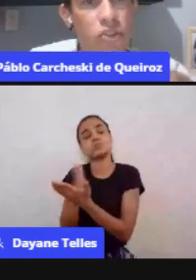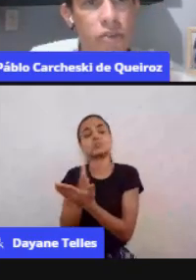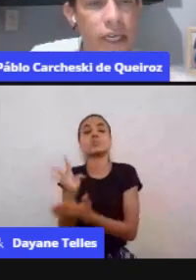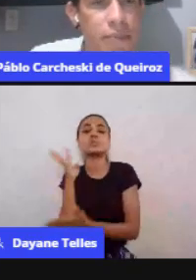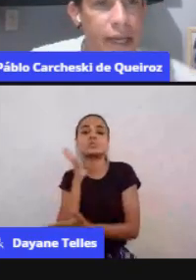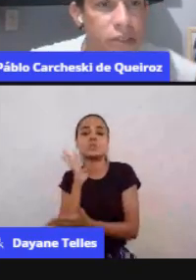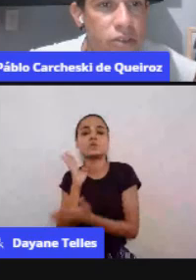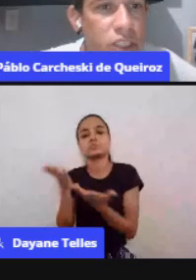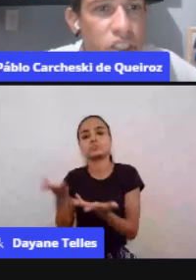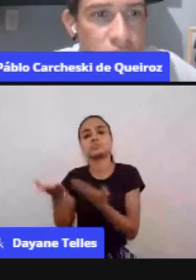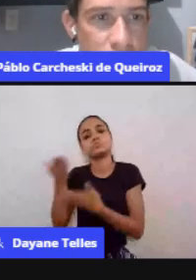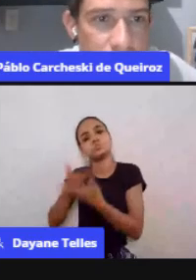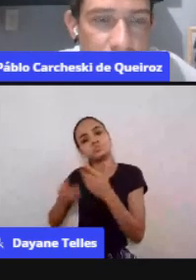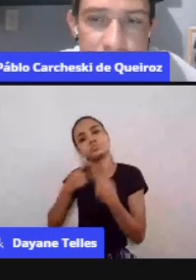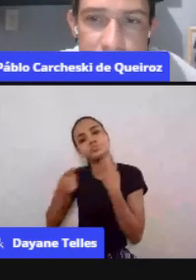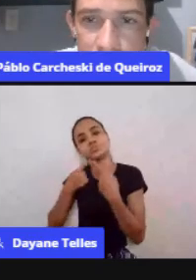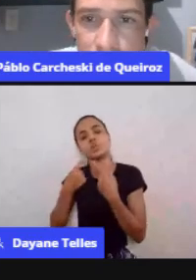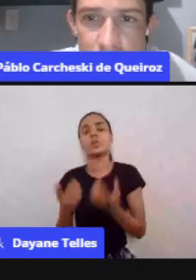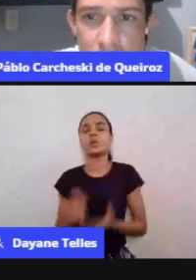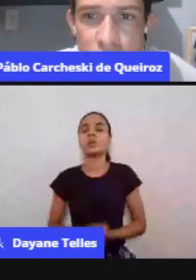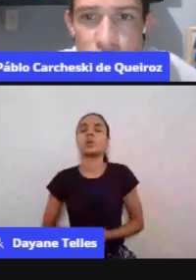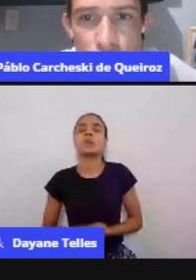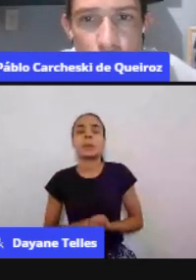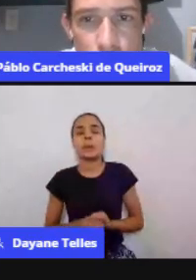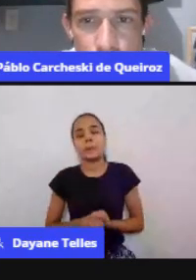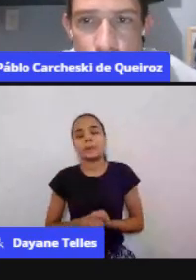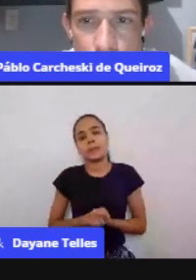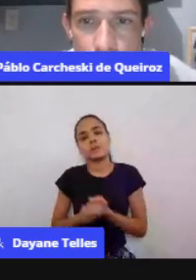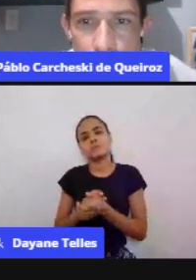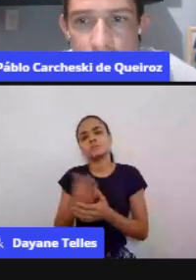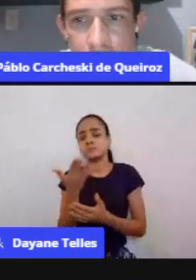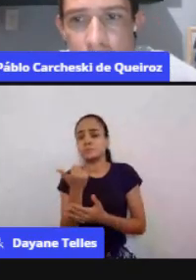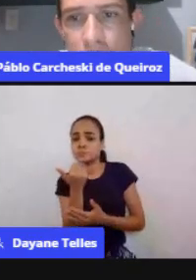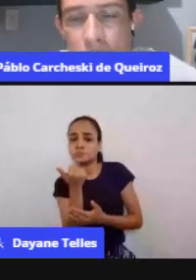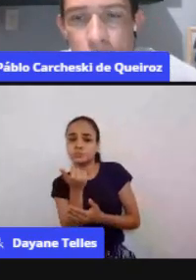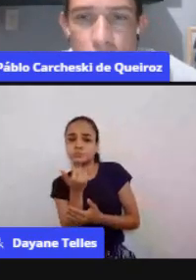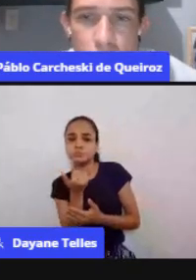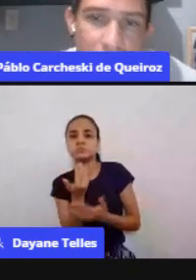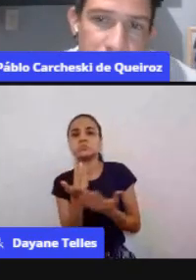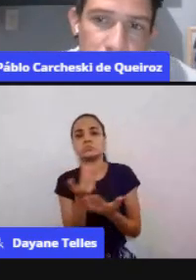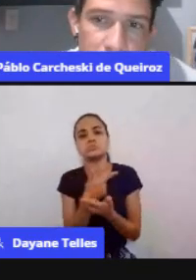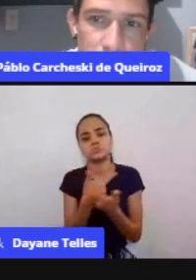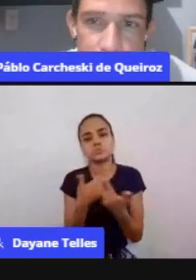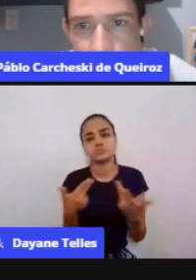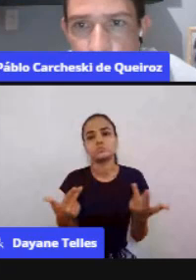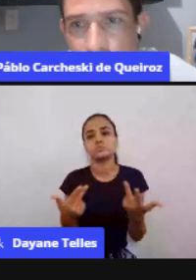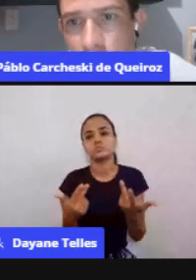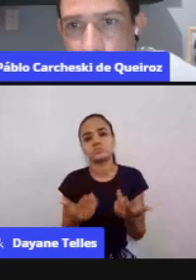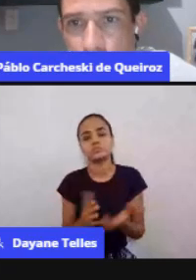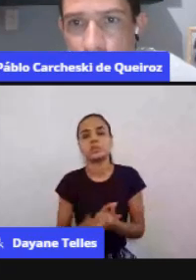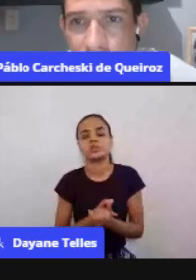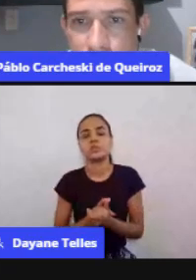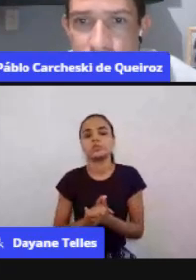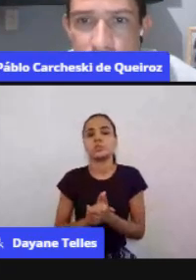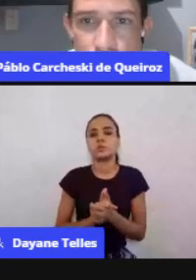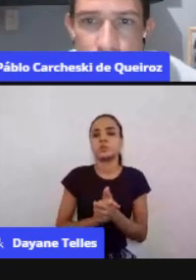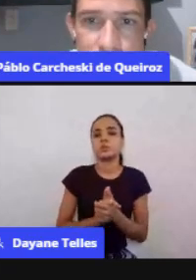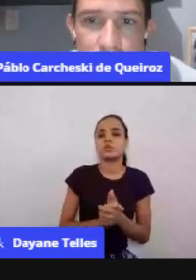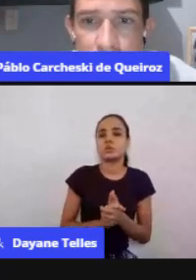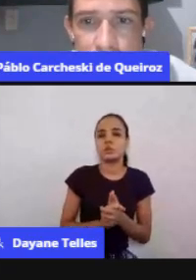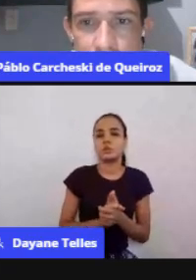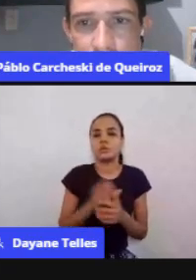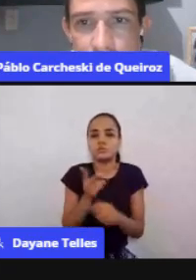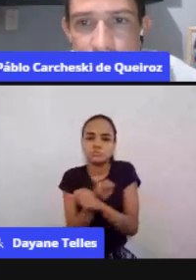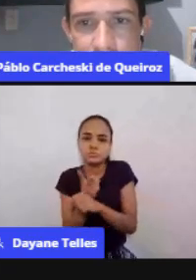uma alta dos alimentos que a gente está vivenciando, a gente encontrou um gráfico, né, de setores, a gente foi procurar um gráfico de